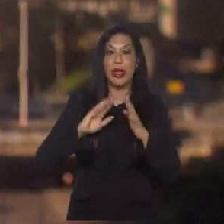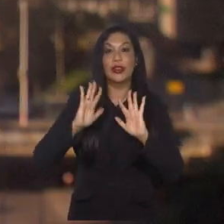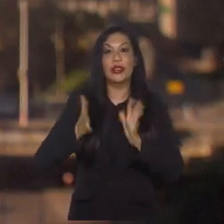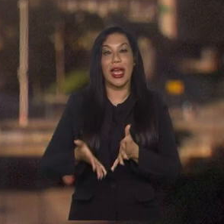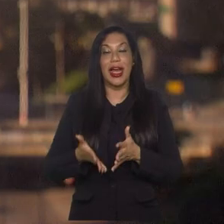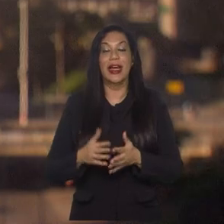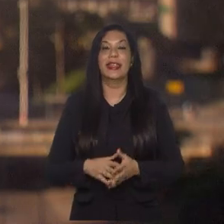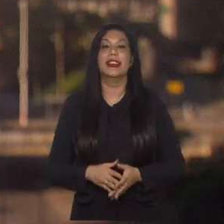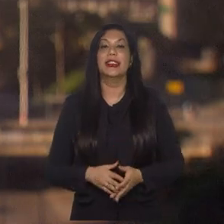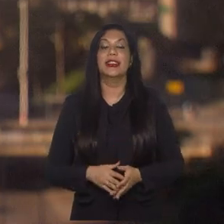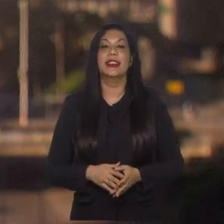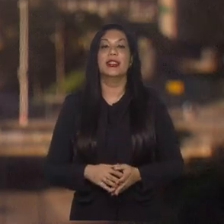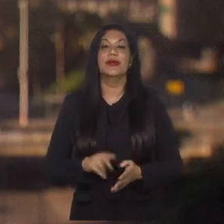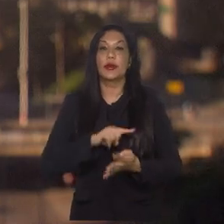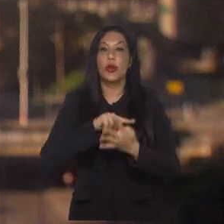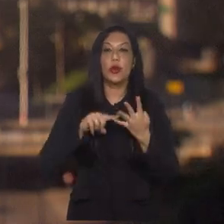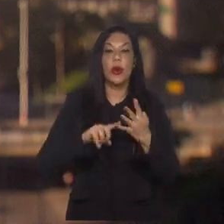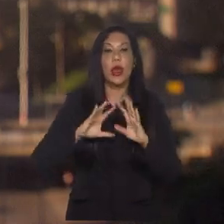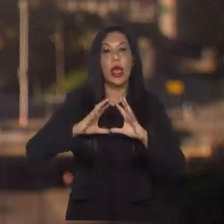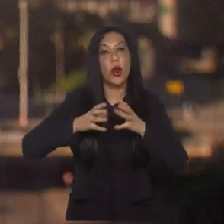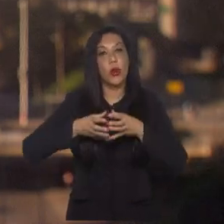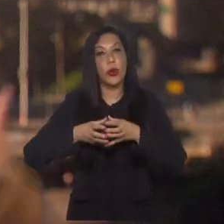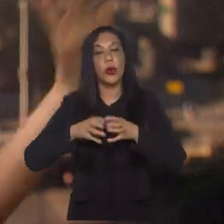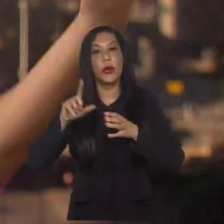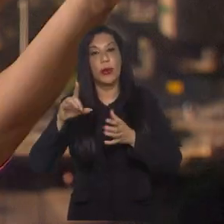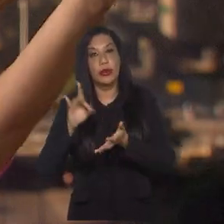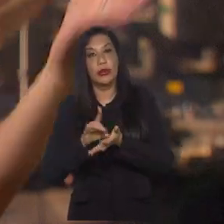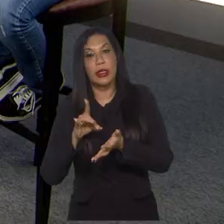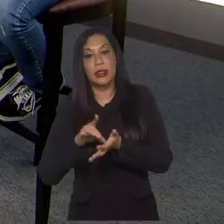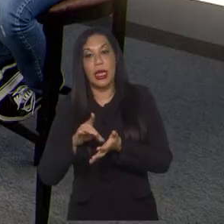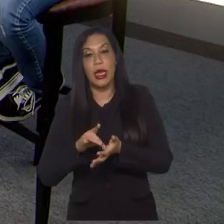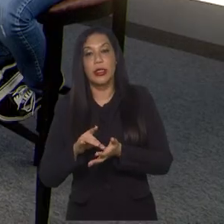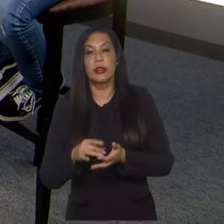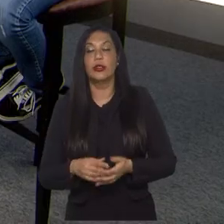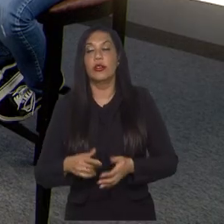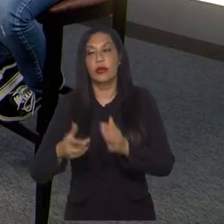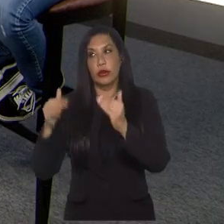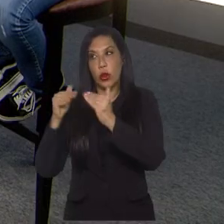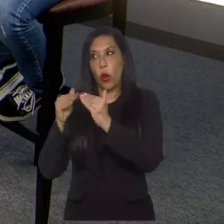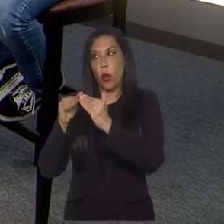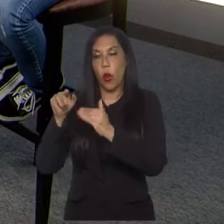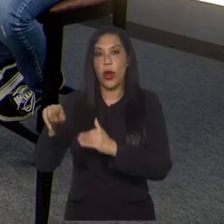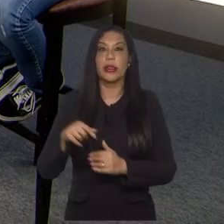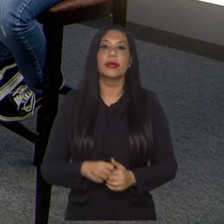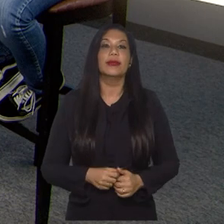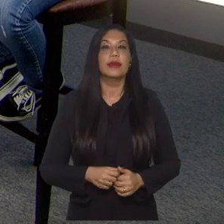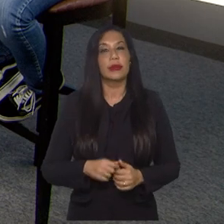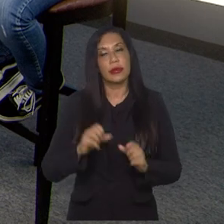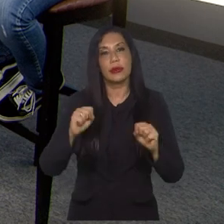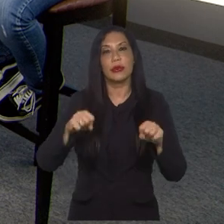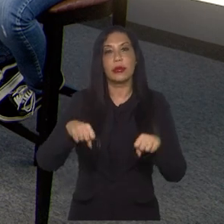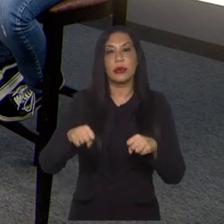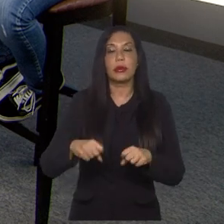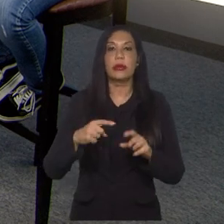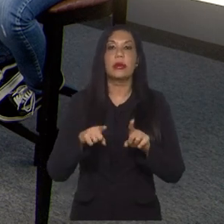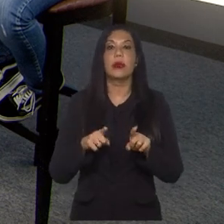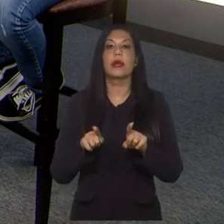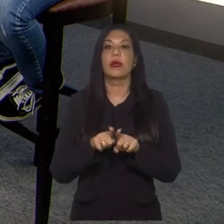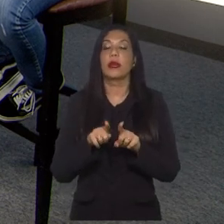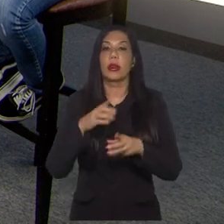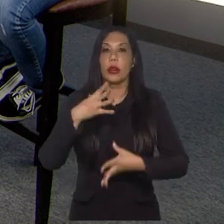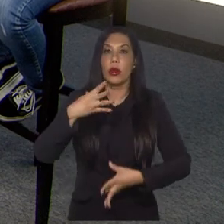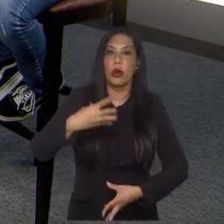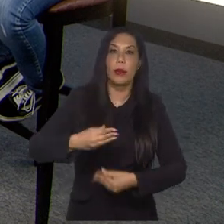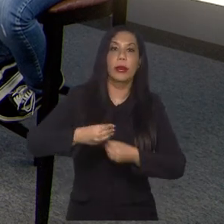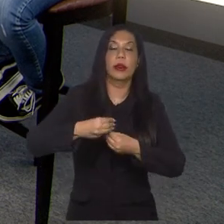até agora. Ok. Esse é o grupo de fato que... você concorda com essa coisa? Sim, sem dúvida. E isso só demonstra, complementando